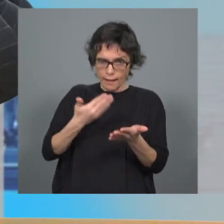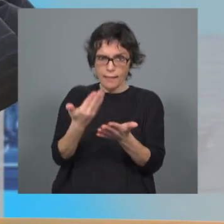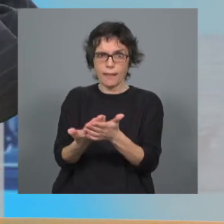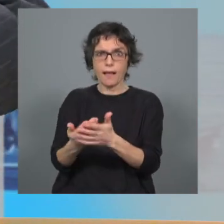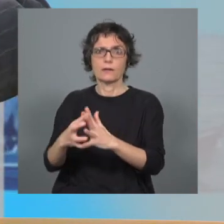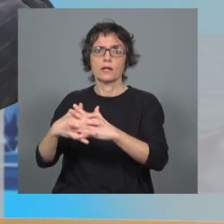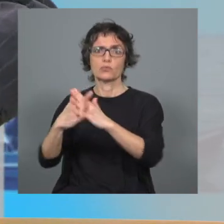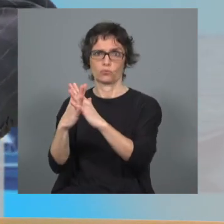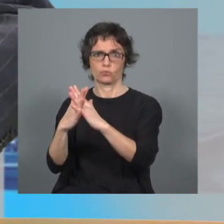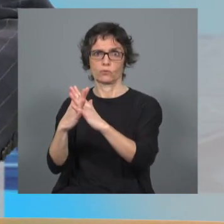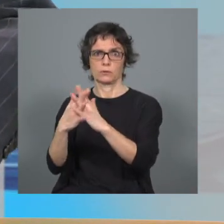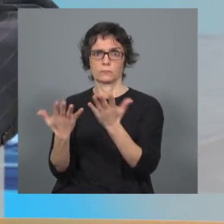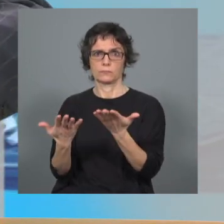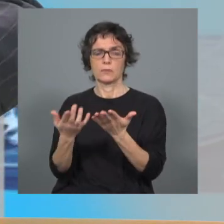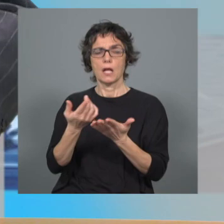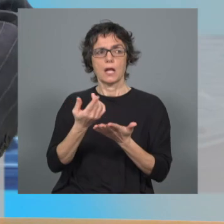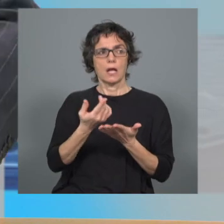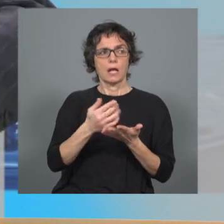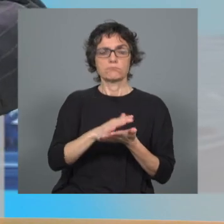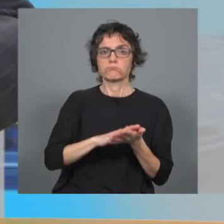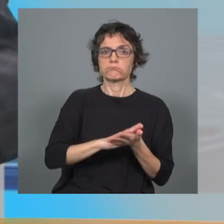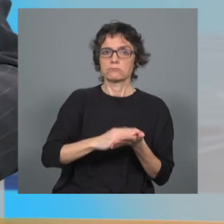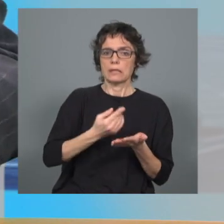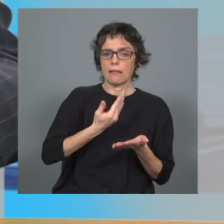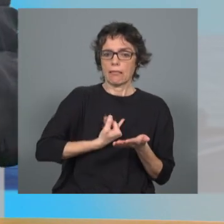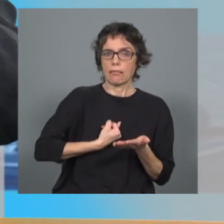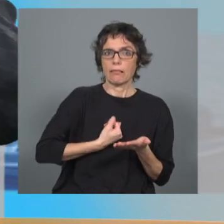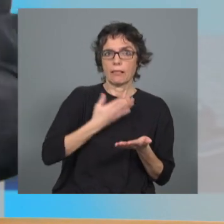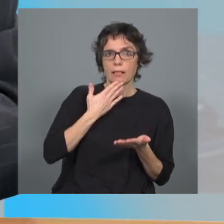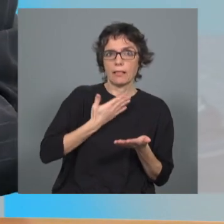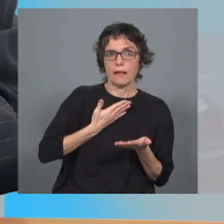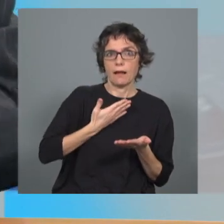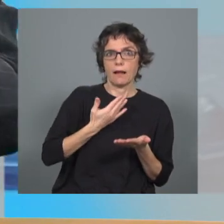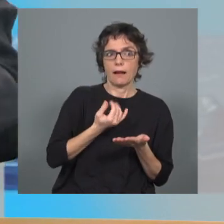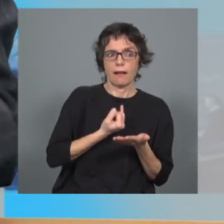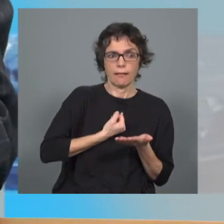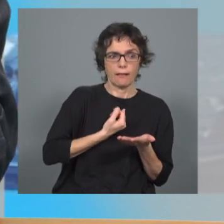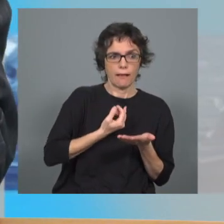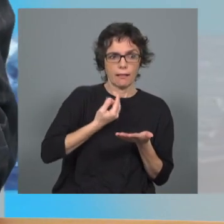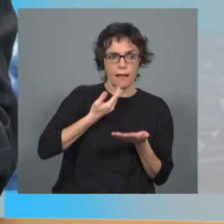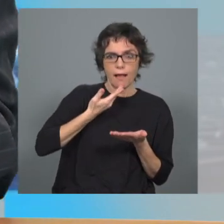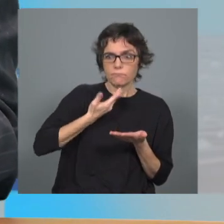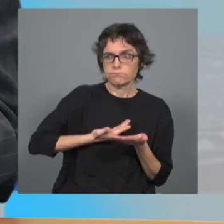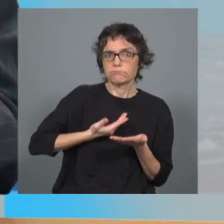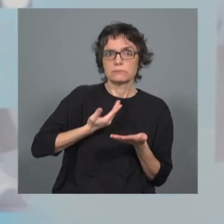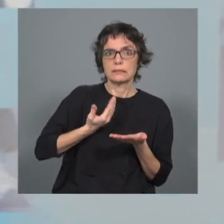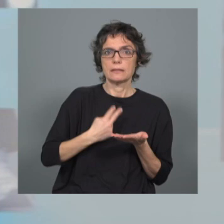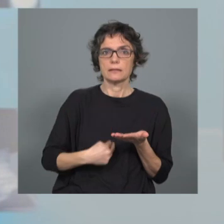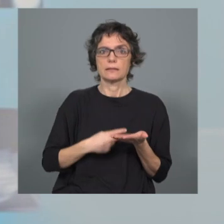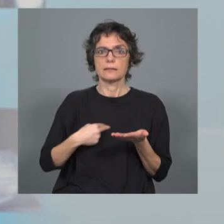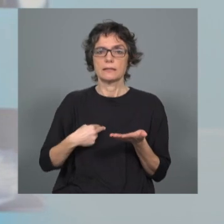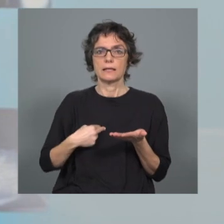Fundamentante porque dá identidade e consistência à vivência cristã. Uma